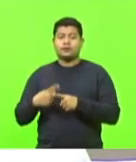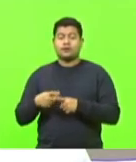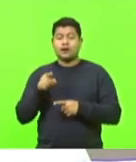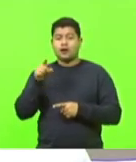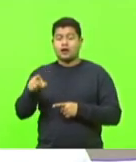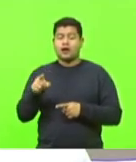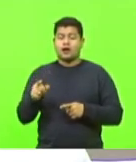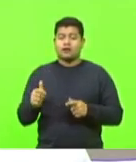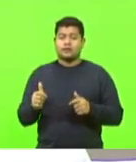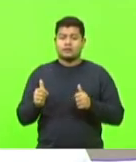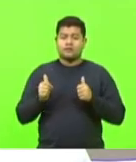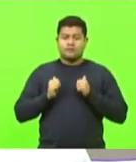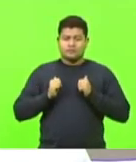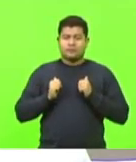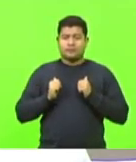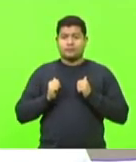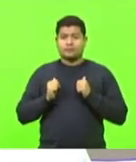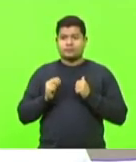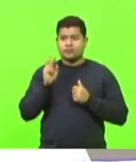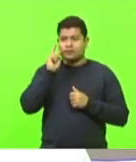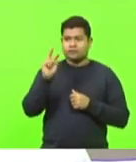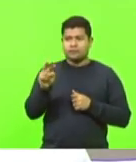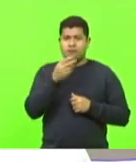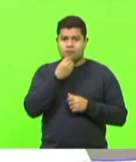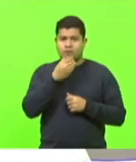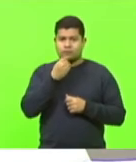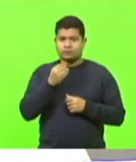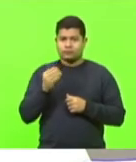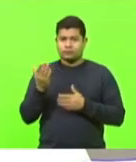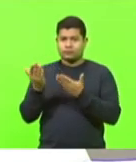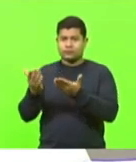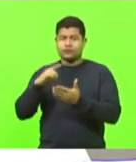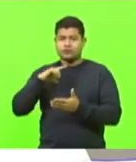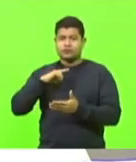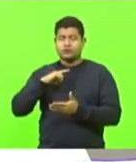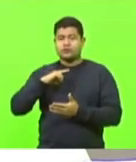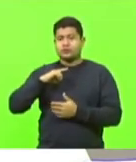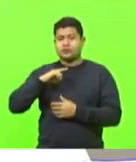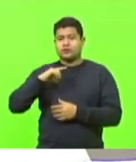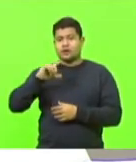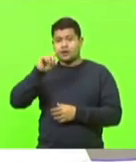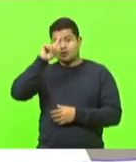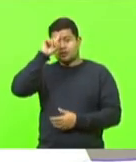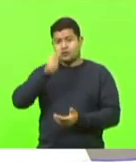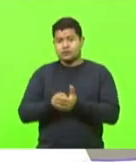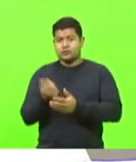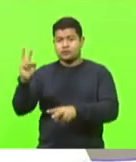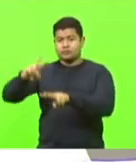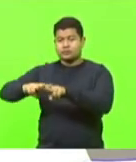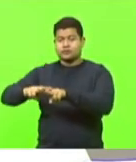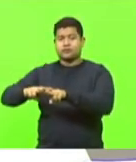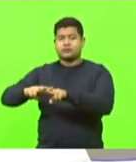folga, abordou um indivíduo com mandado de prisão e ativo,